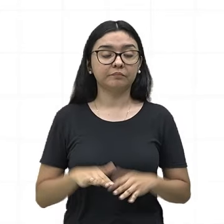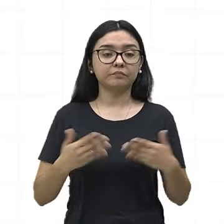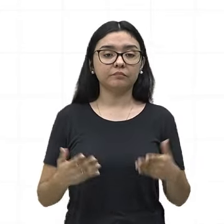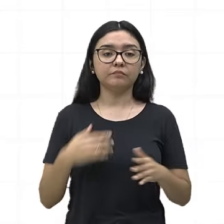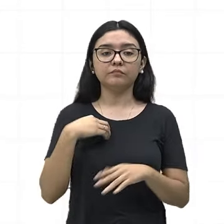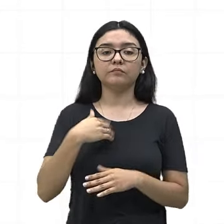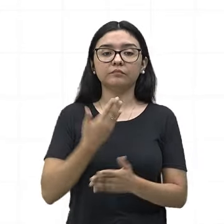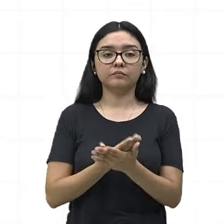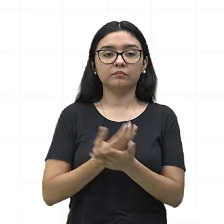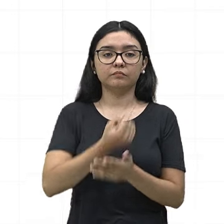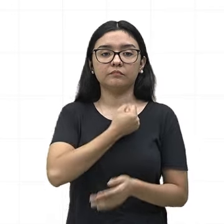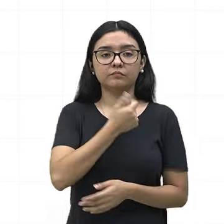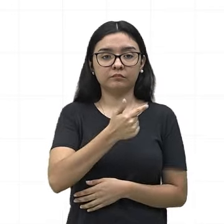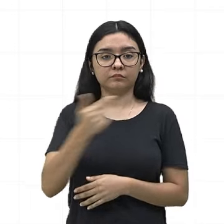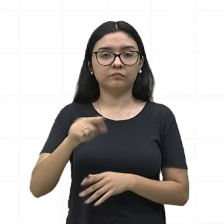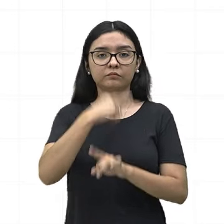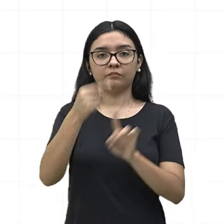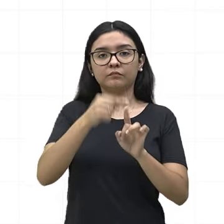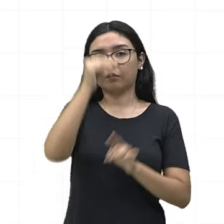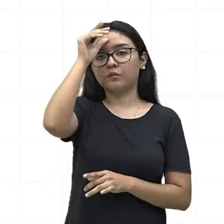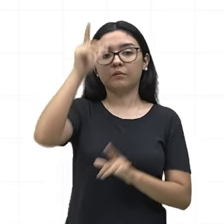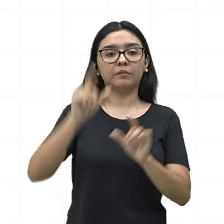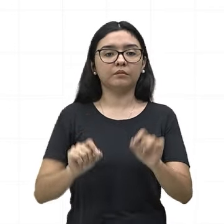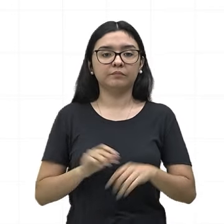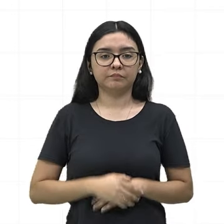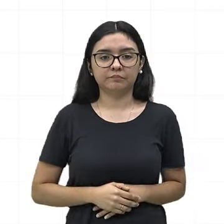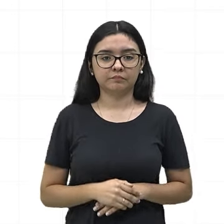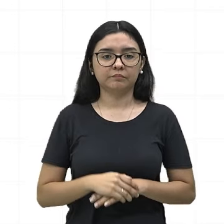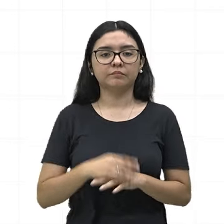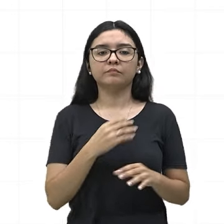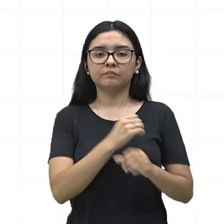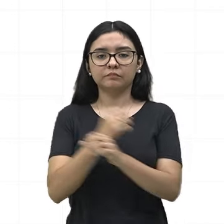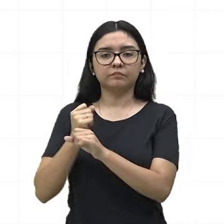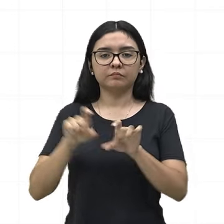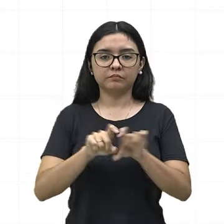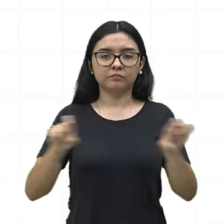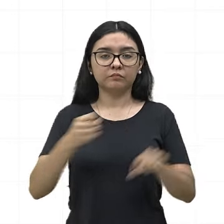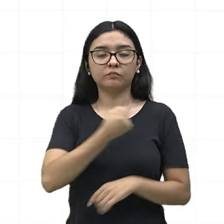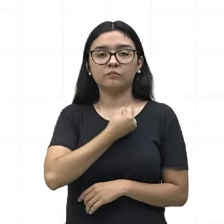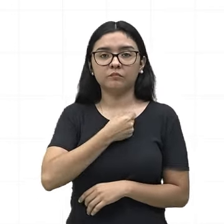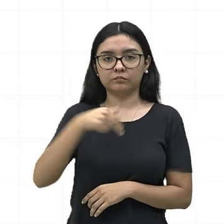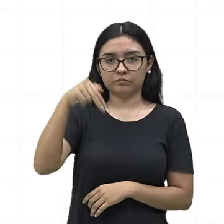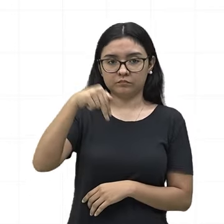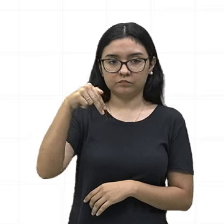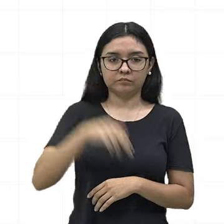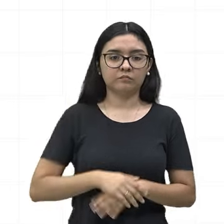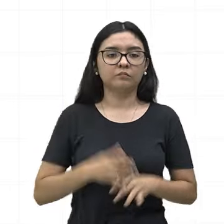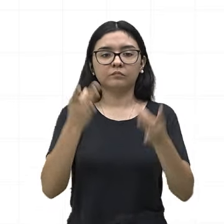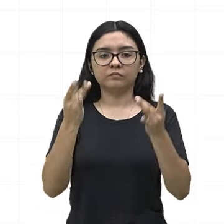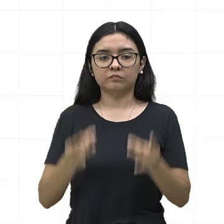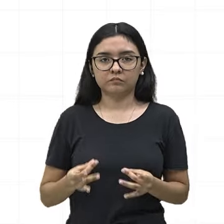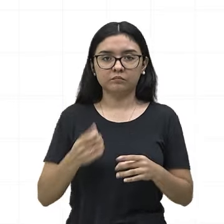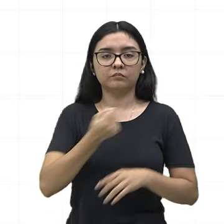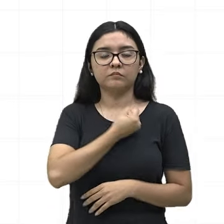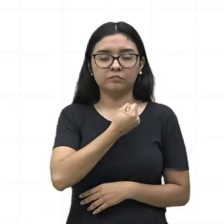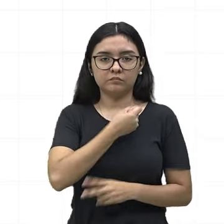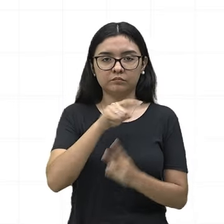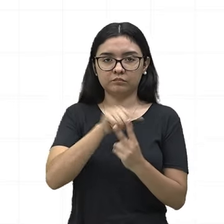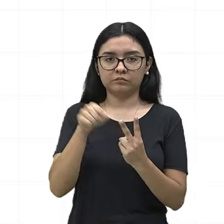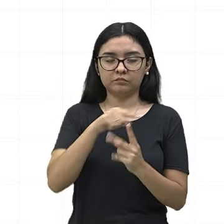número 22, objetos de conhecimento. Problemas envolvendo operações com números naturais. Detalhamento.